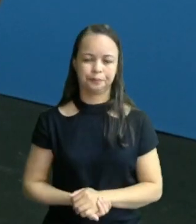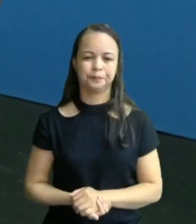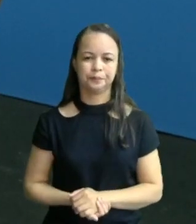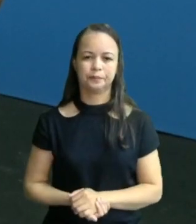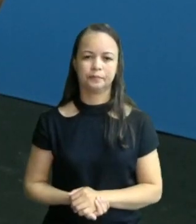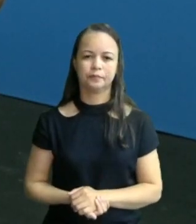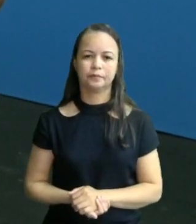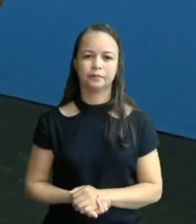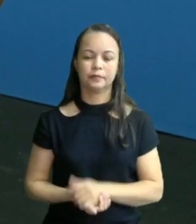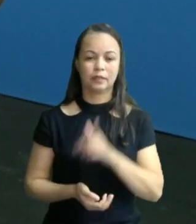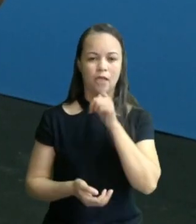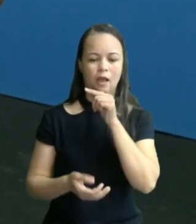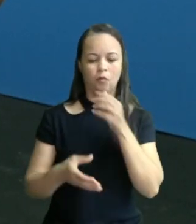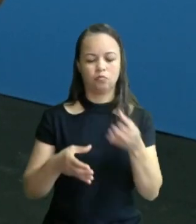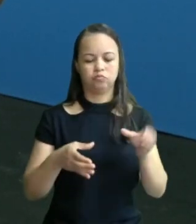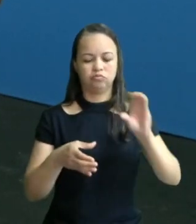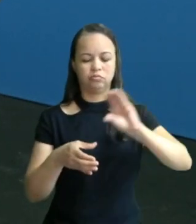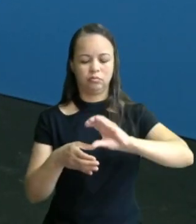certo?